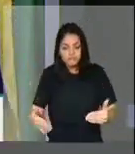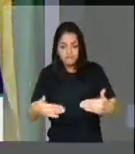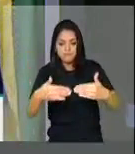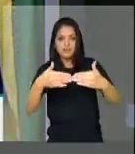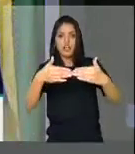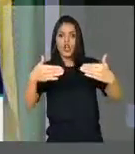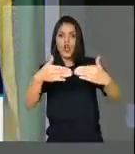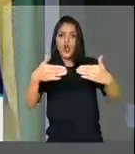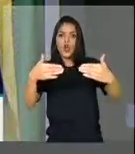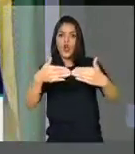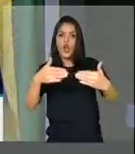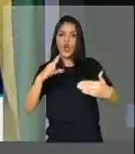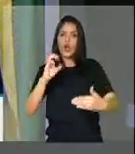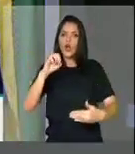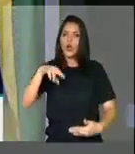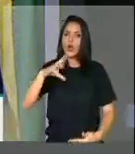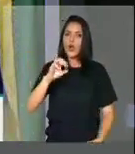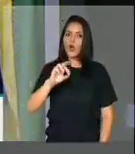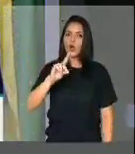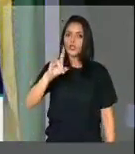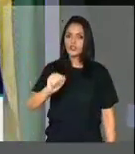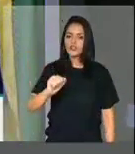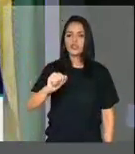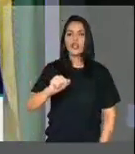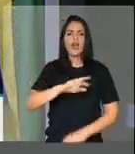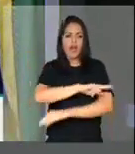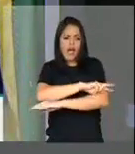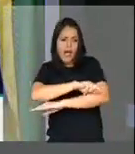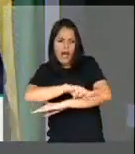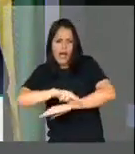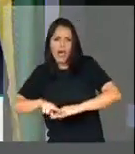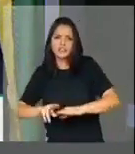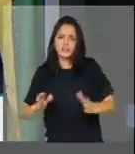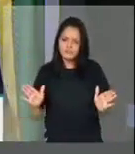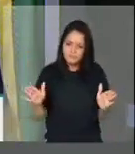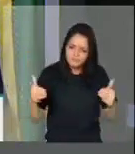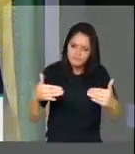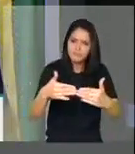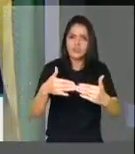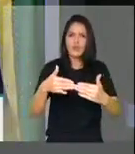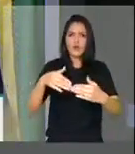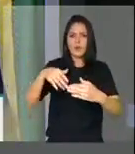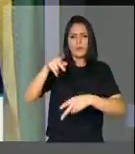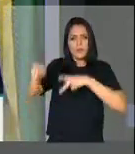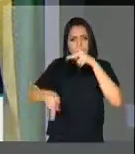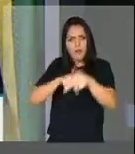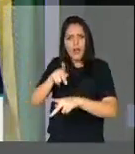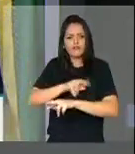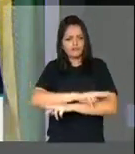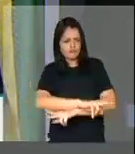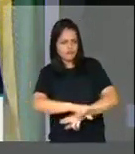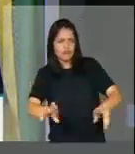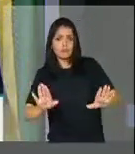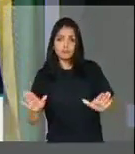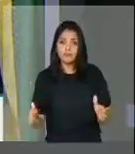de concórdia social, do encontro das raças, dos povos, das nações, como já era, de alguma maneira,